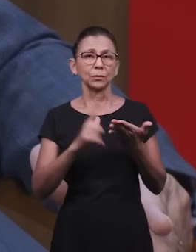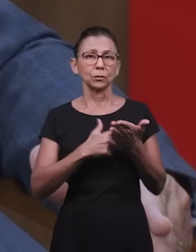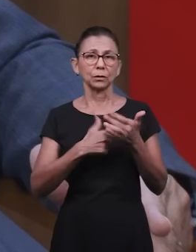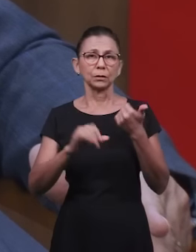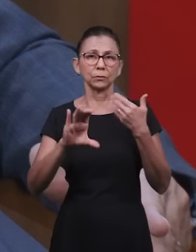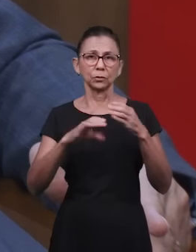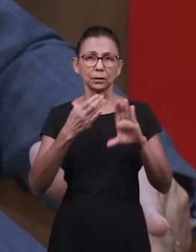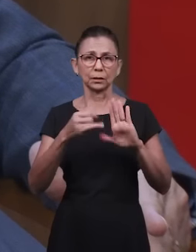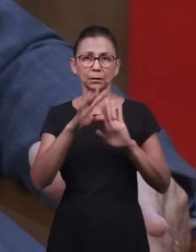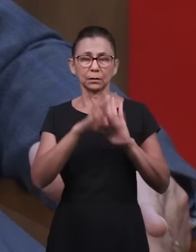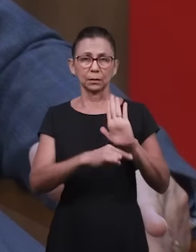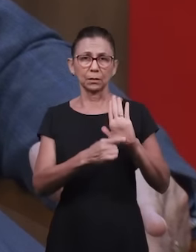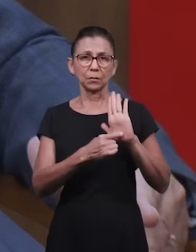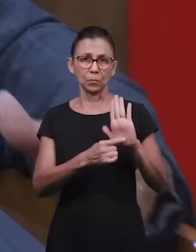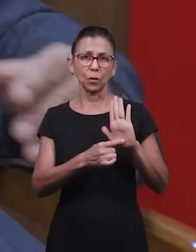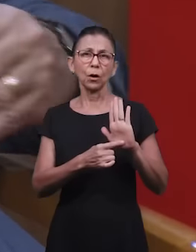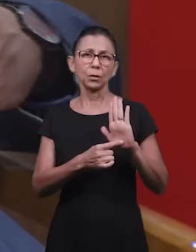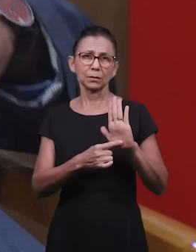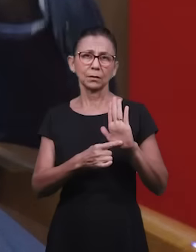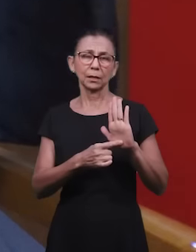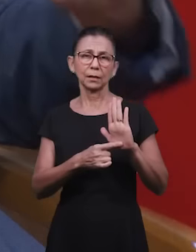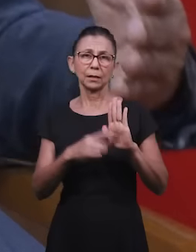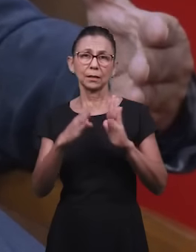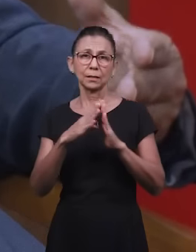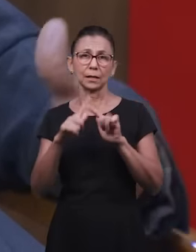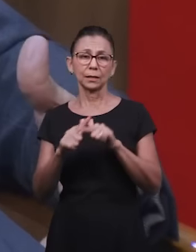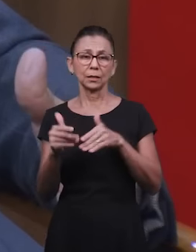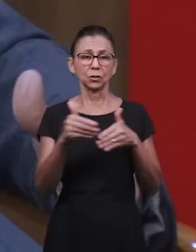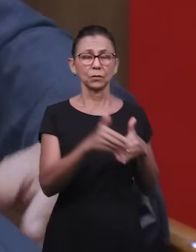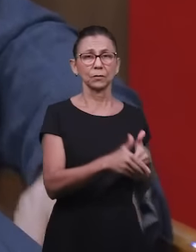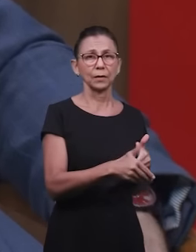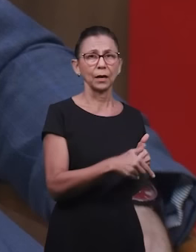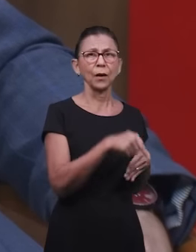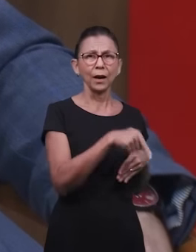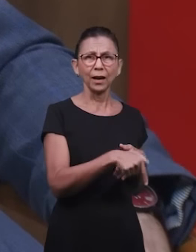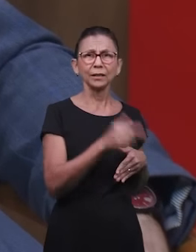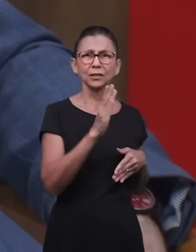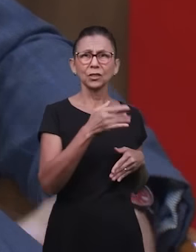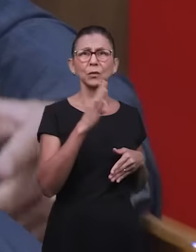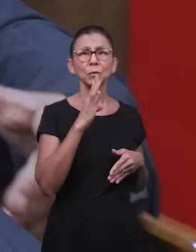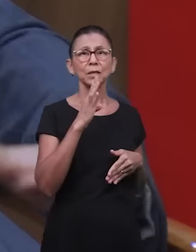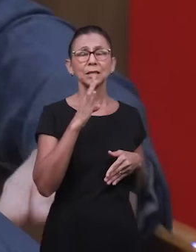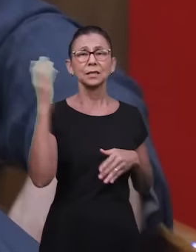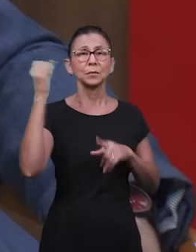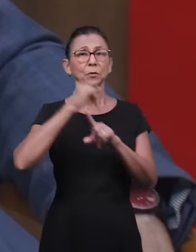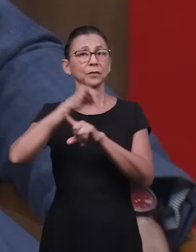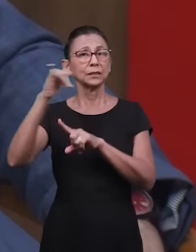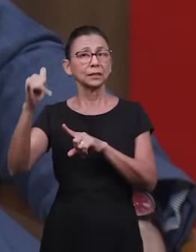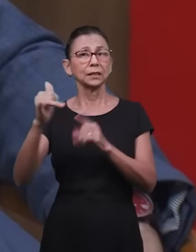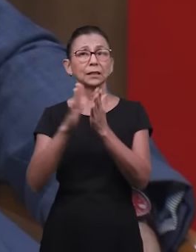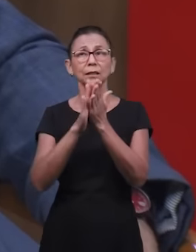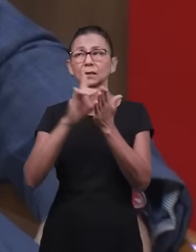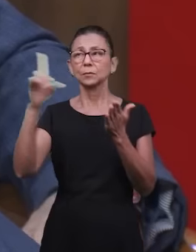que no texto ali diz, já depois do arrebatamento, ela conhecia a palavra, ela conhecia a